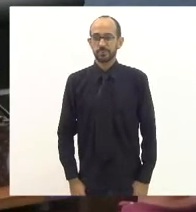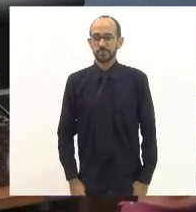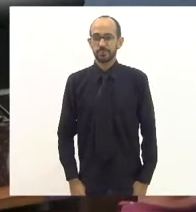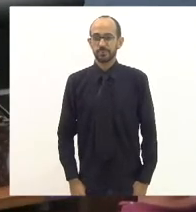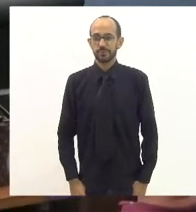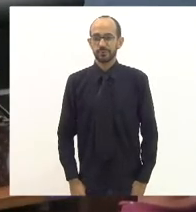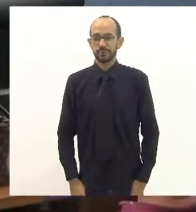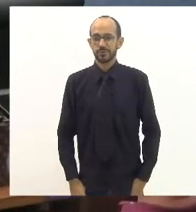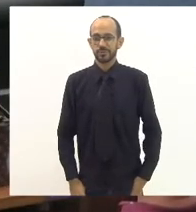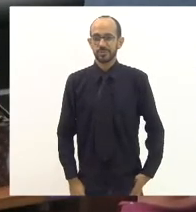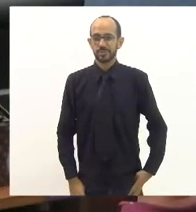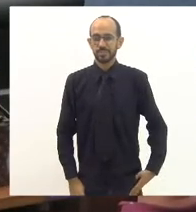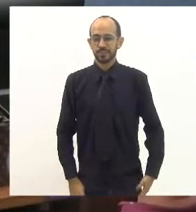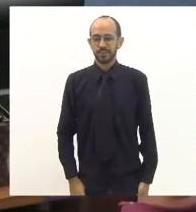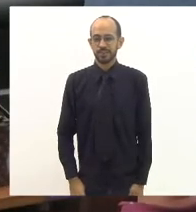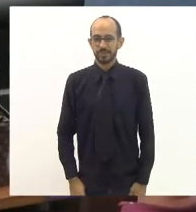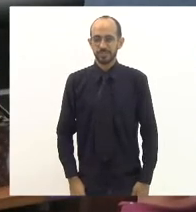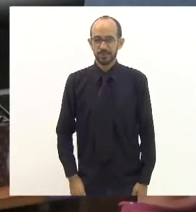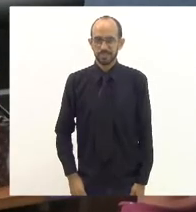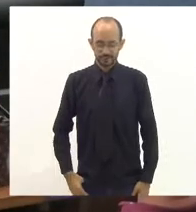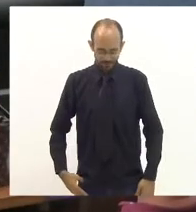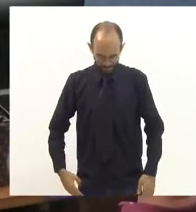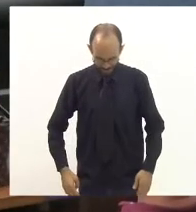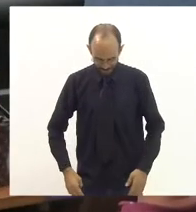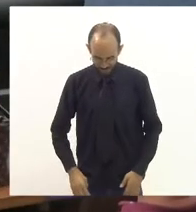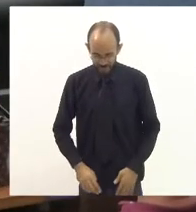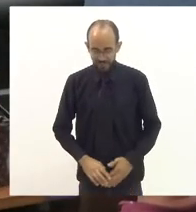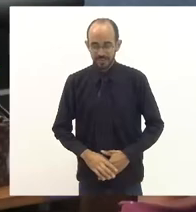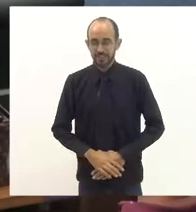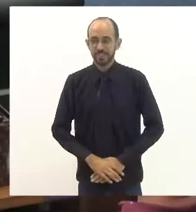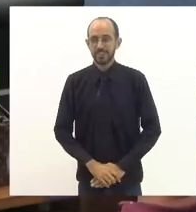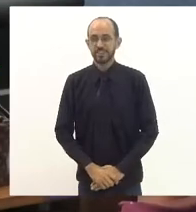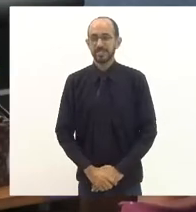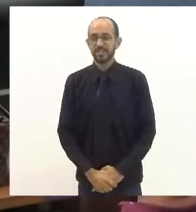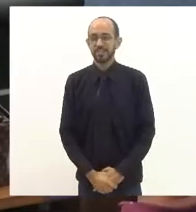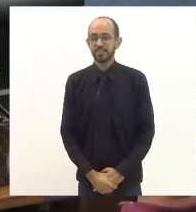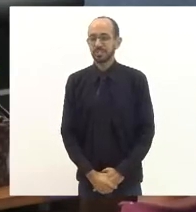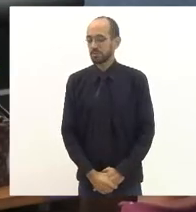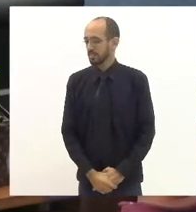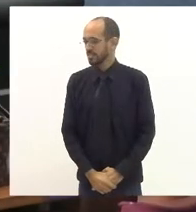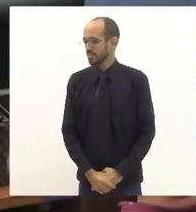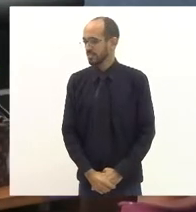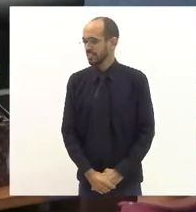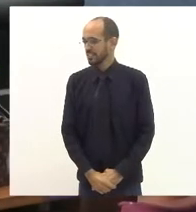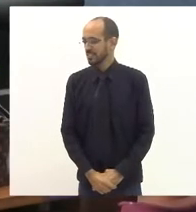Olha ela, quanto tempo. Eu te falei que você ouviu, estou aqui. Eu sei, estou brincando.